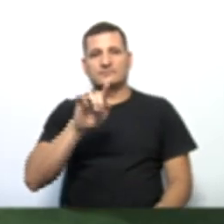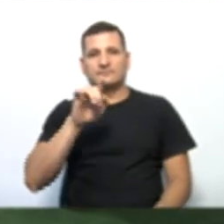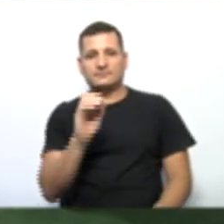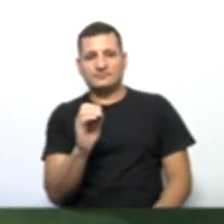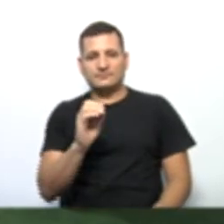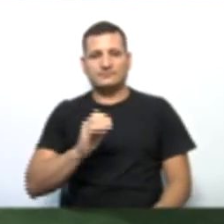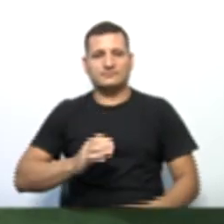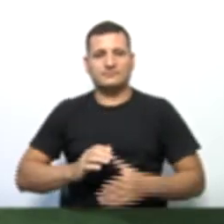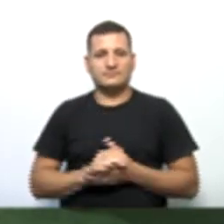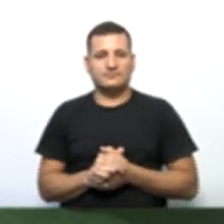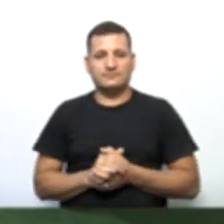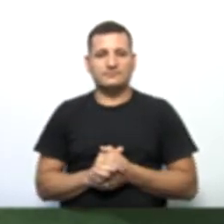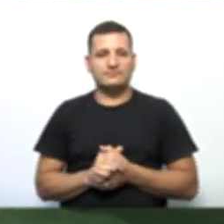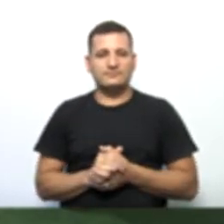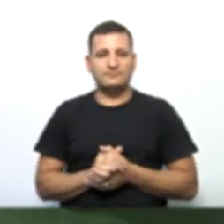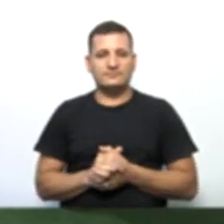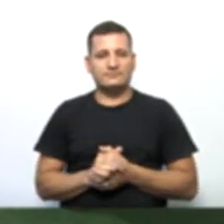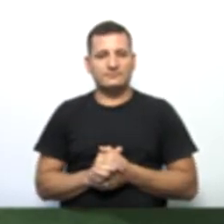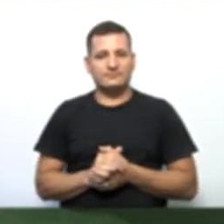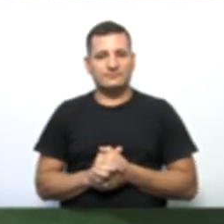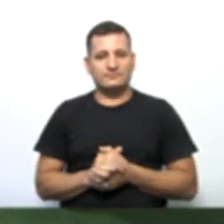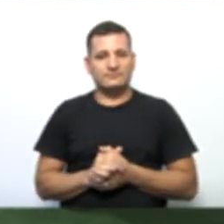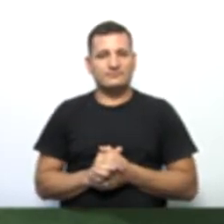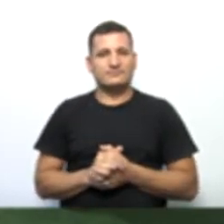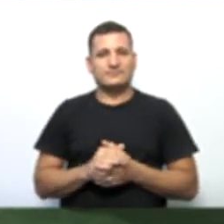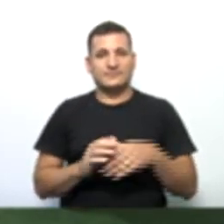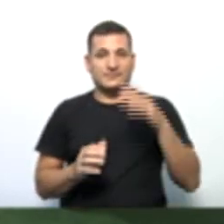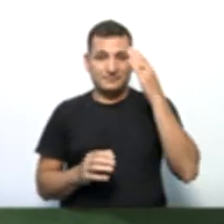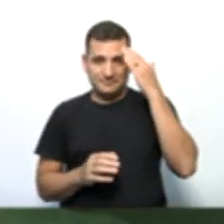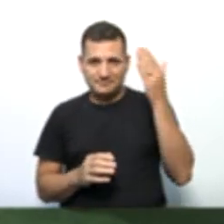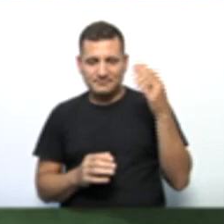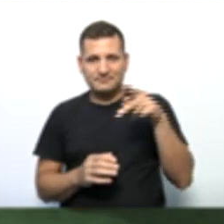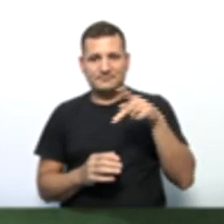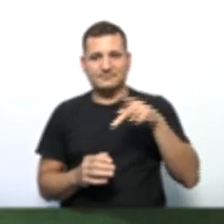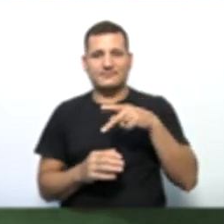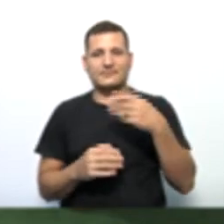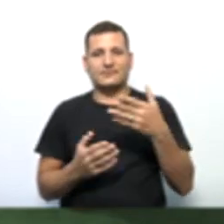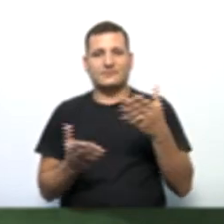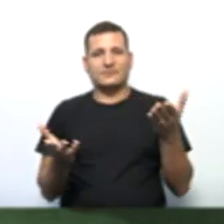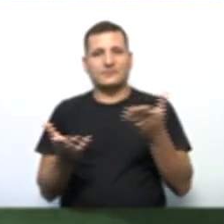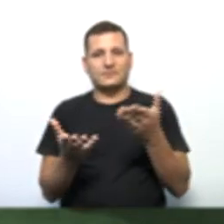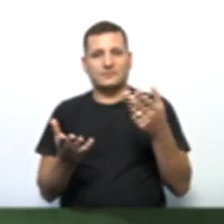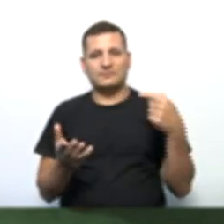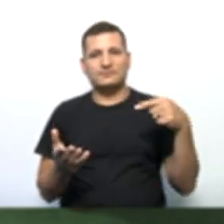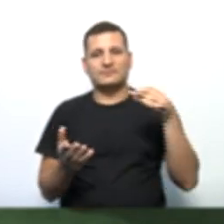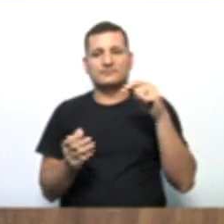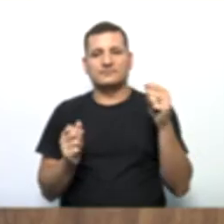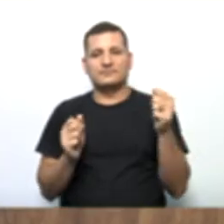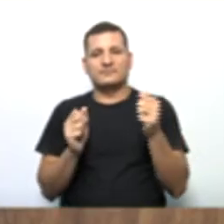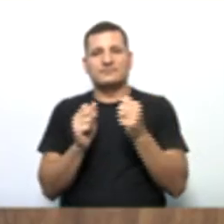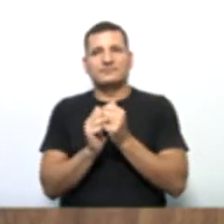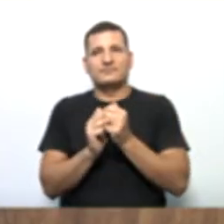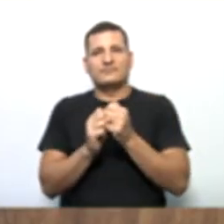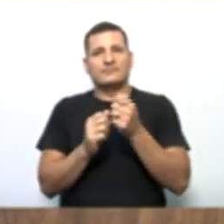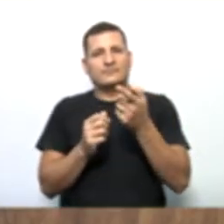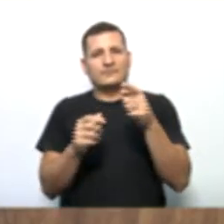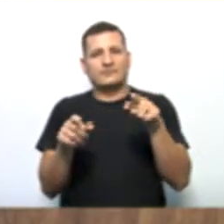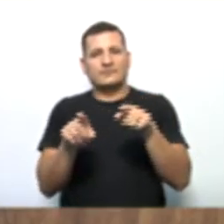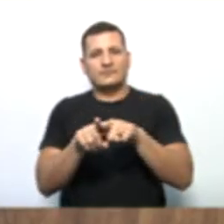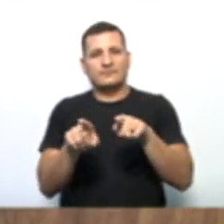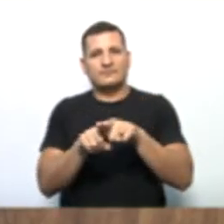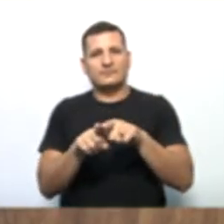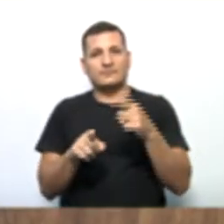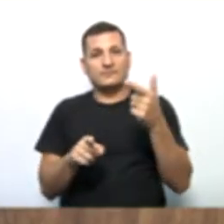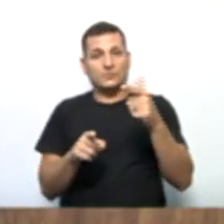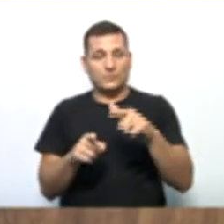a gente, né, professor? Obrigado, professor Wesley. Mais uma vez aqui estamos juntos, né, nessa parceria aqui da aula. E você também, aluno, mais uma vez